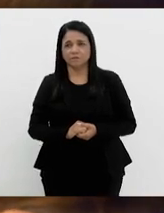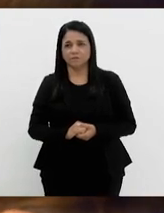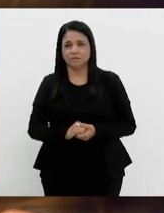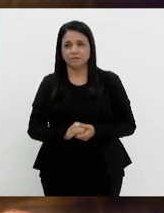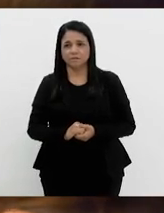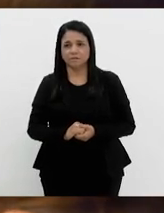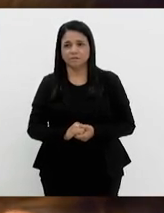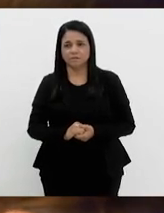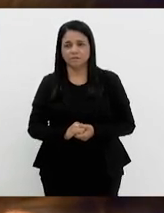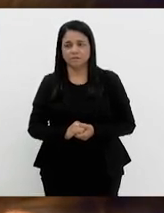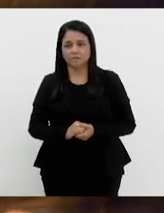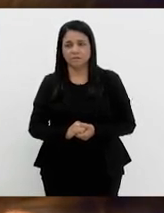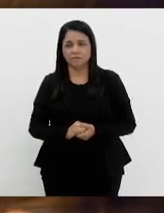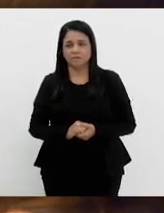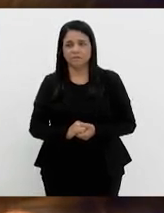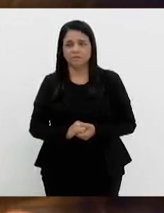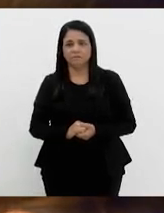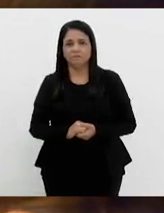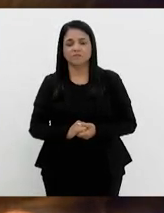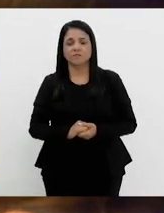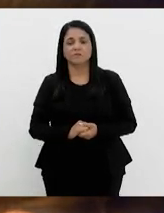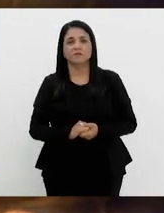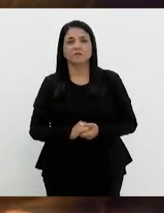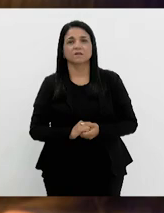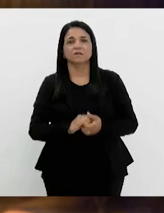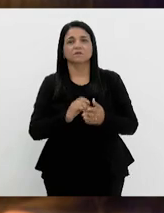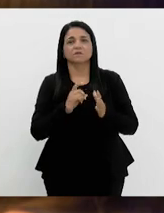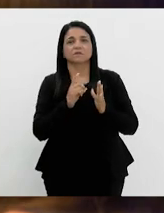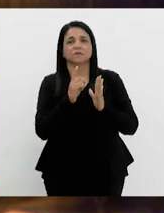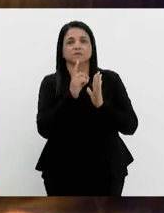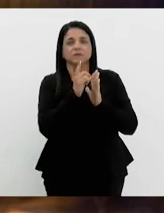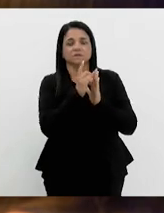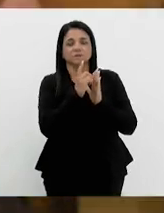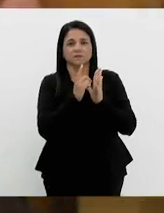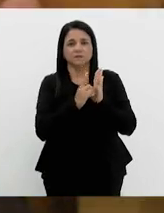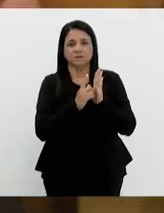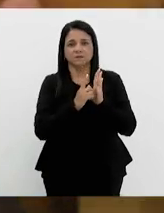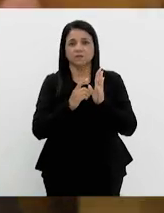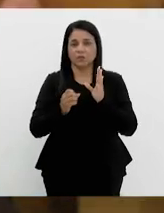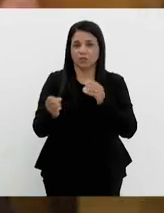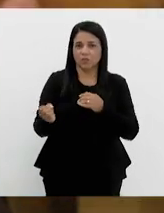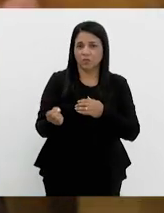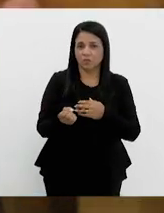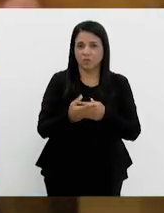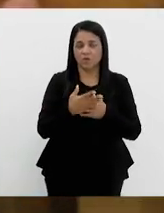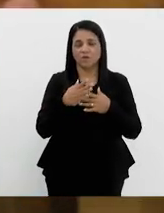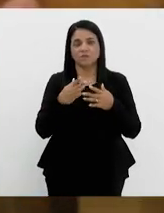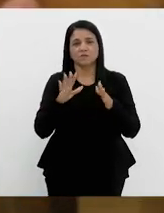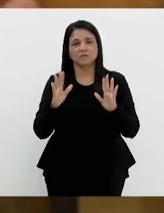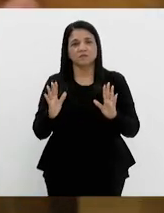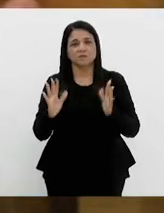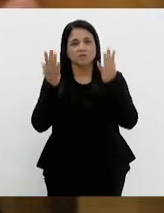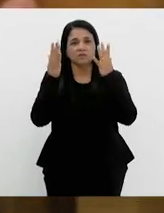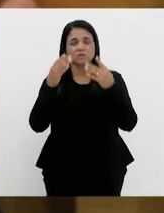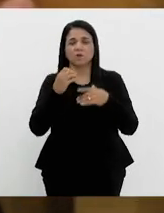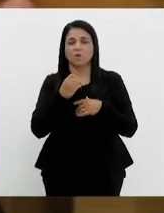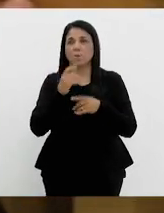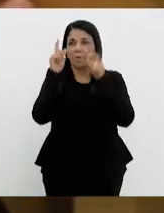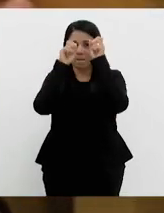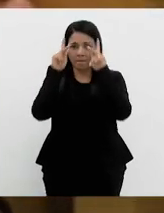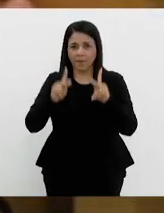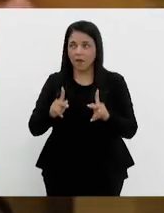G20 decreto aos Que este novo decreto vira em saudação paz e bênção do